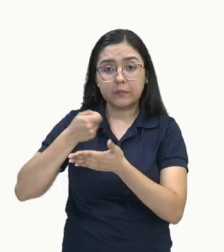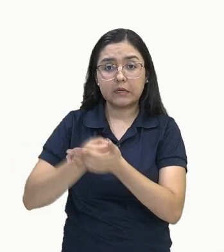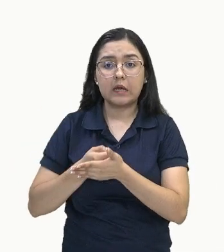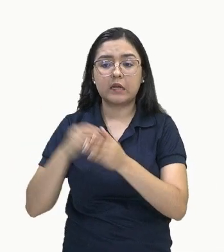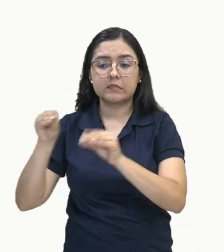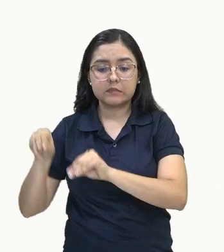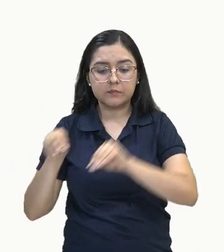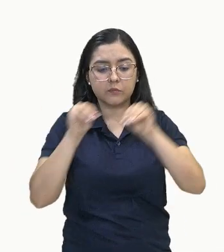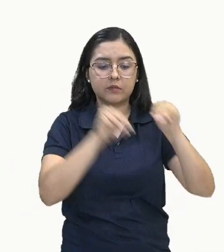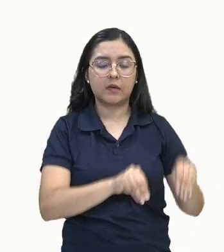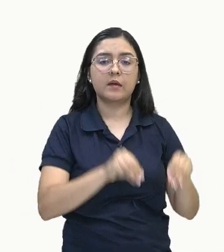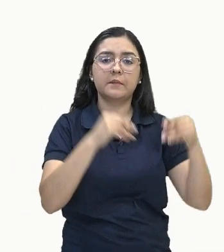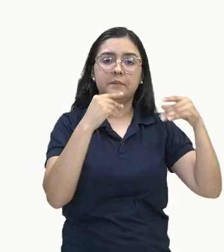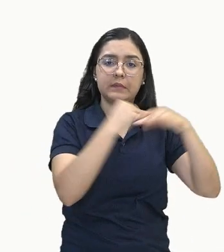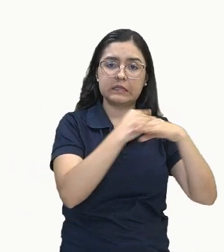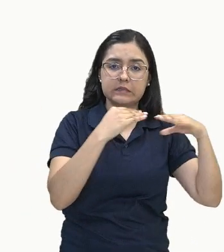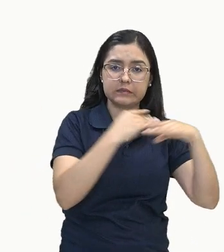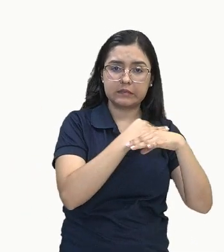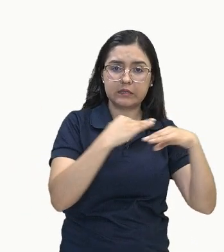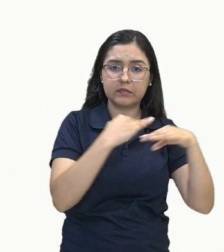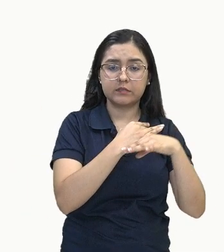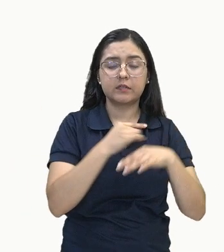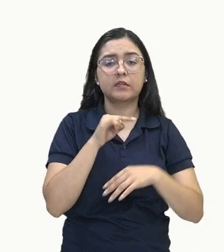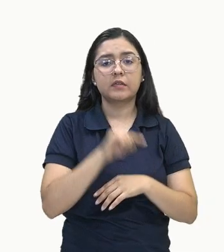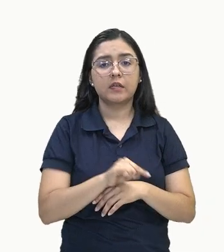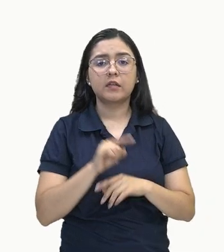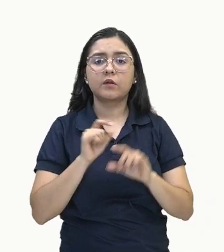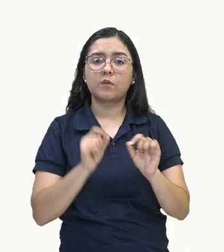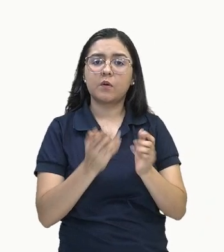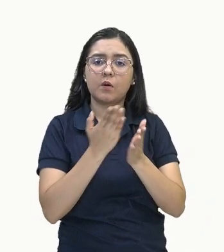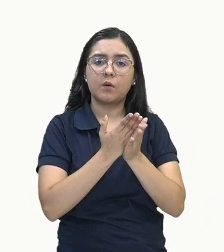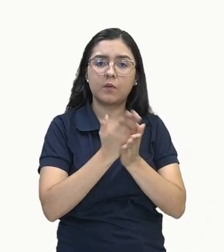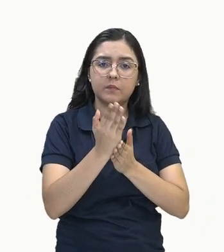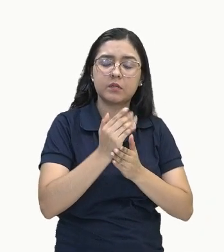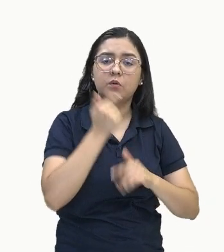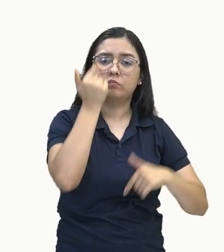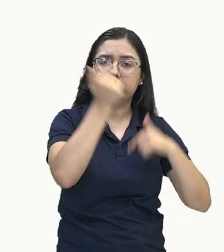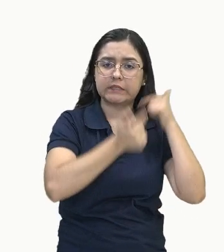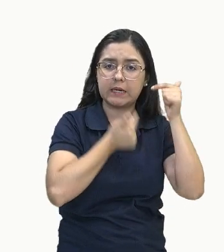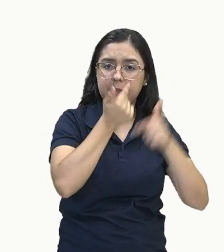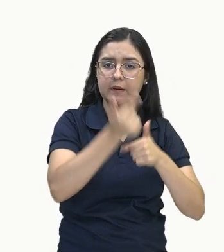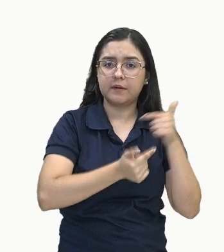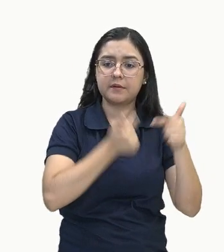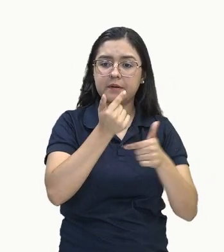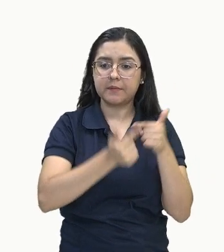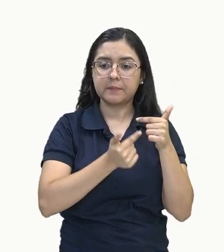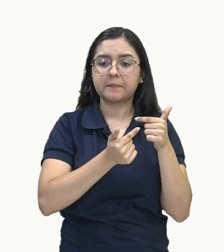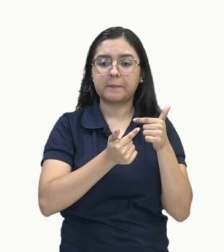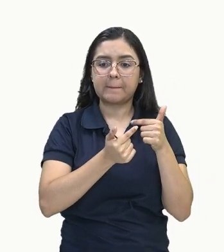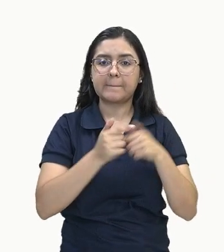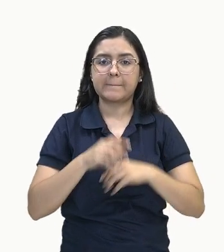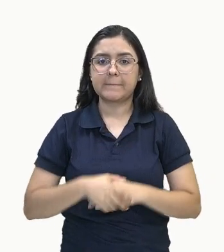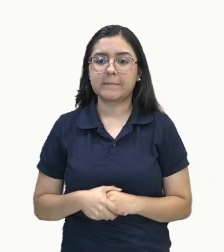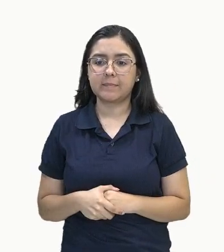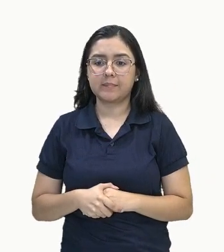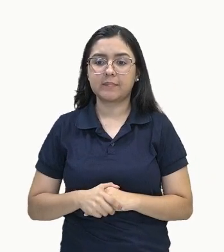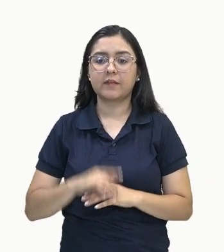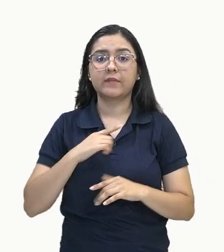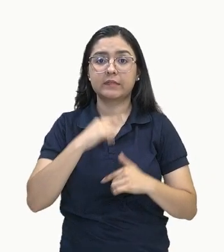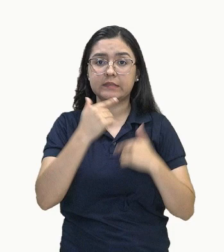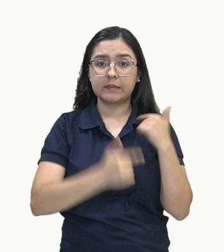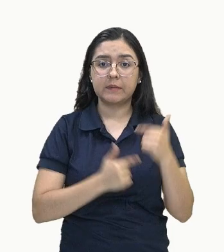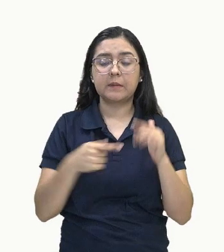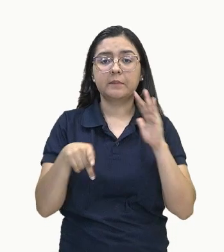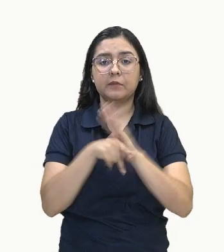a cidade e, de certa forma, se transformar, então, em um operariado, em uma massa ali que vai trabalhar